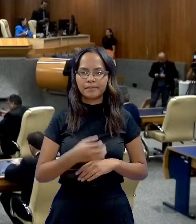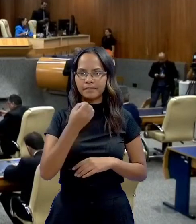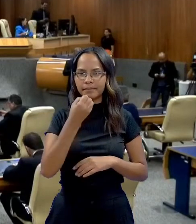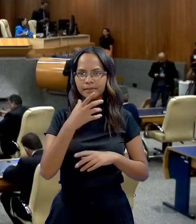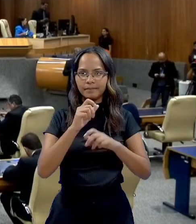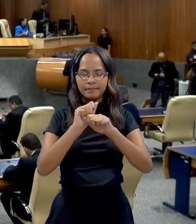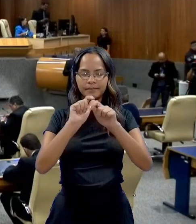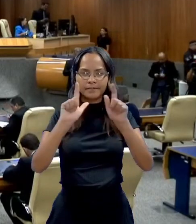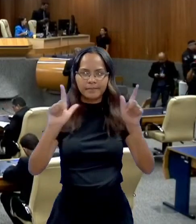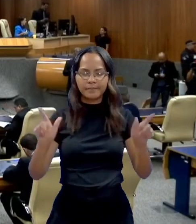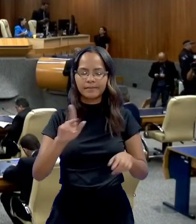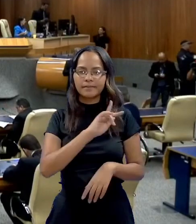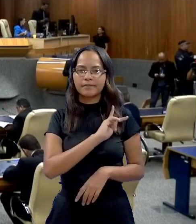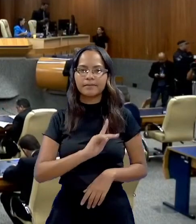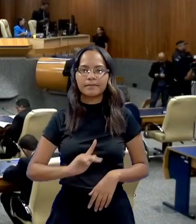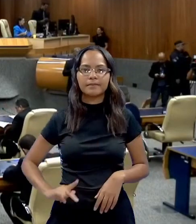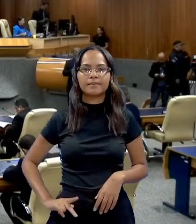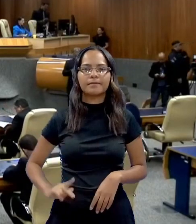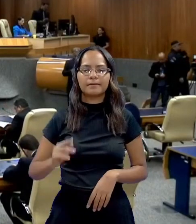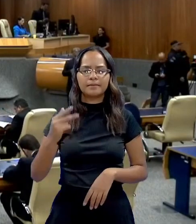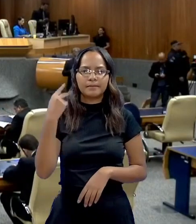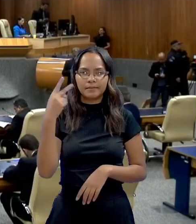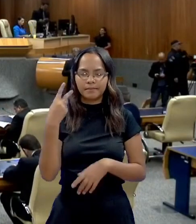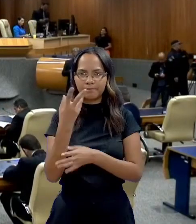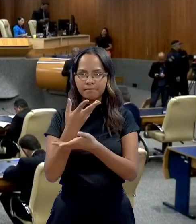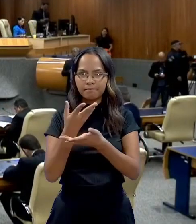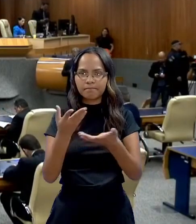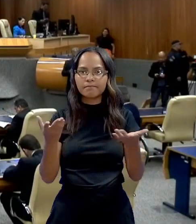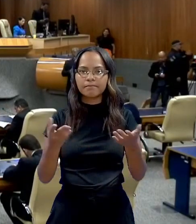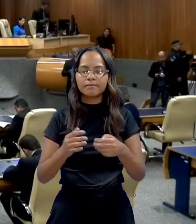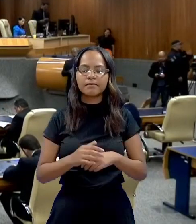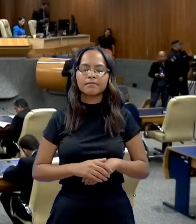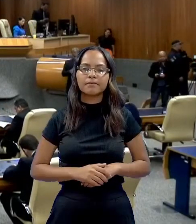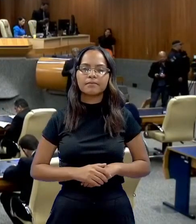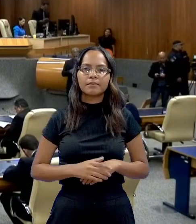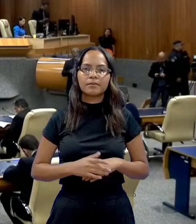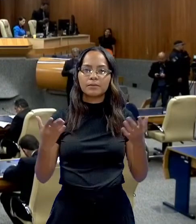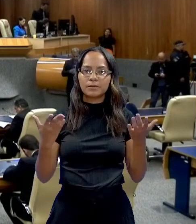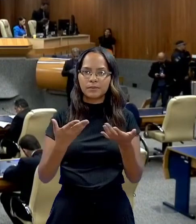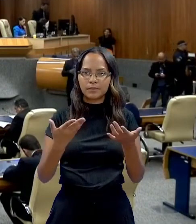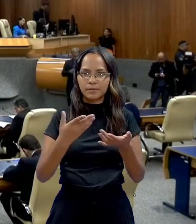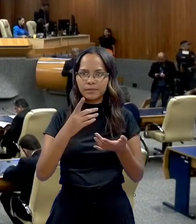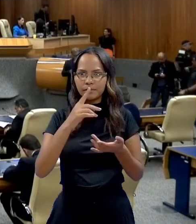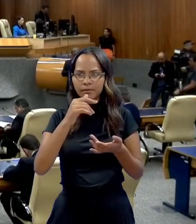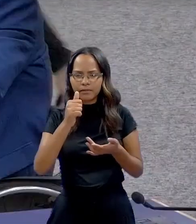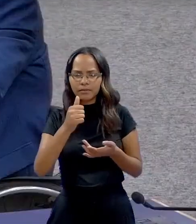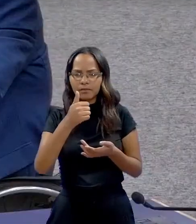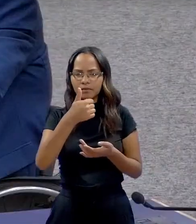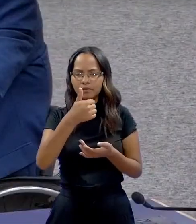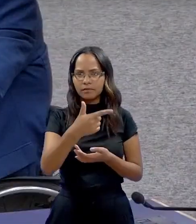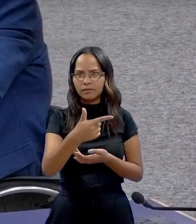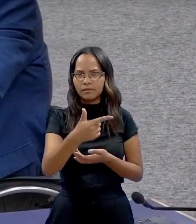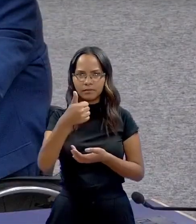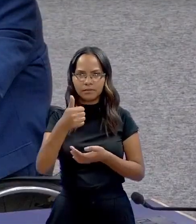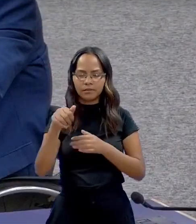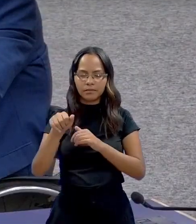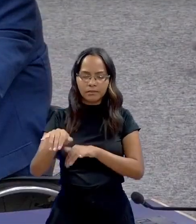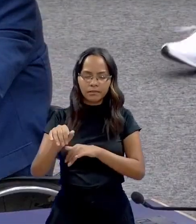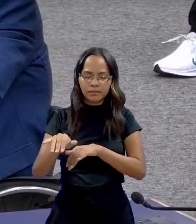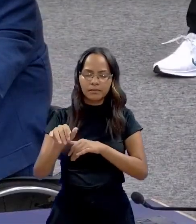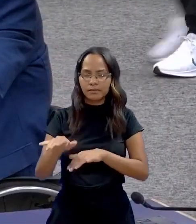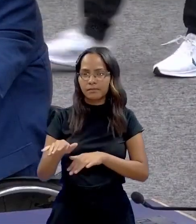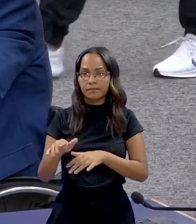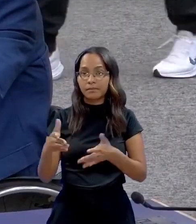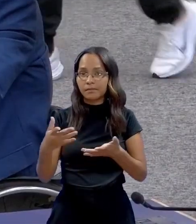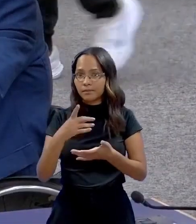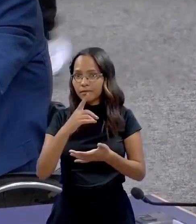nobres pares. Senhor presidente, hoje é dia 21 de setembro e é comemorado o Dia Nacional de